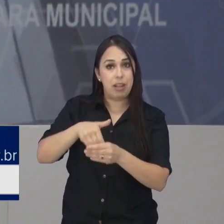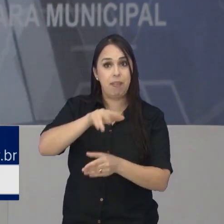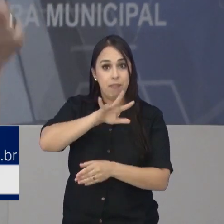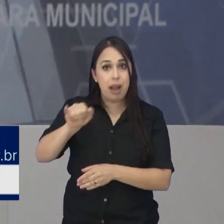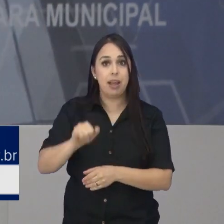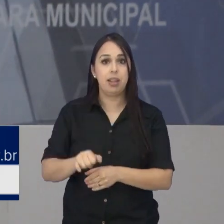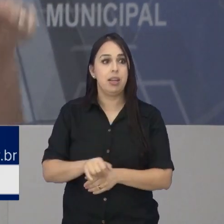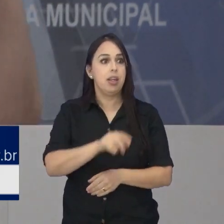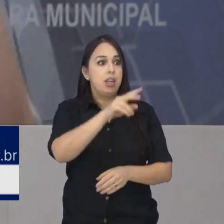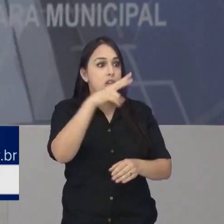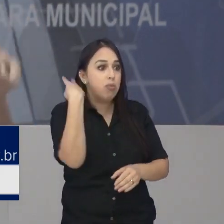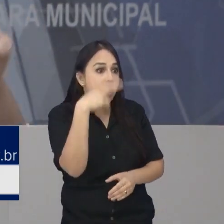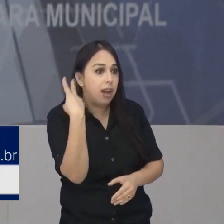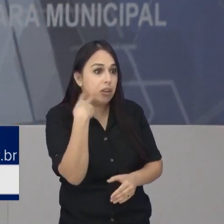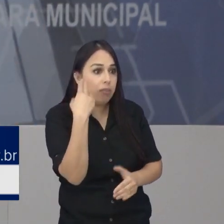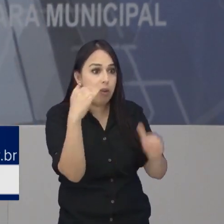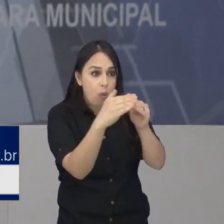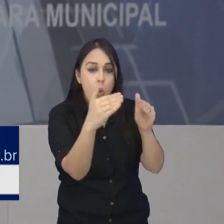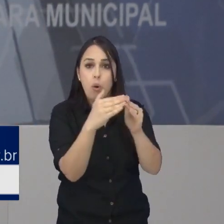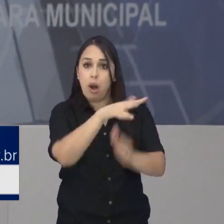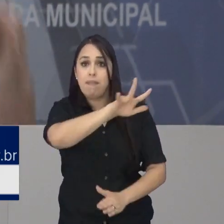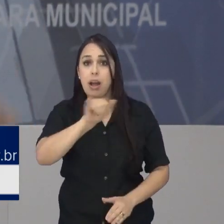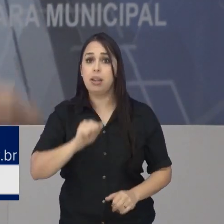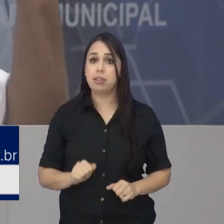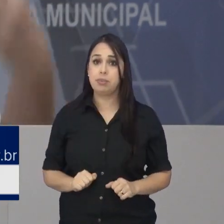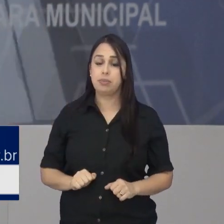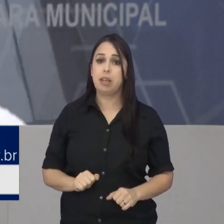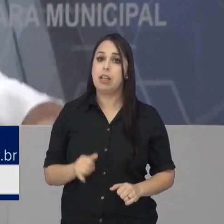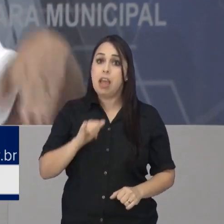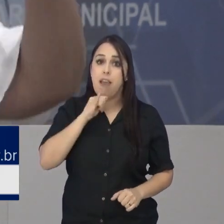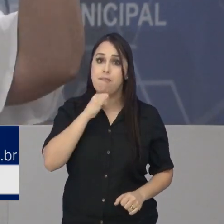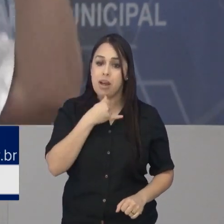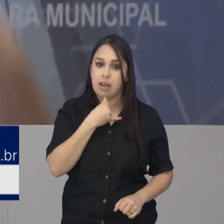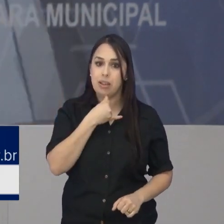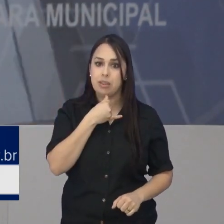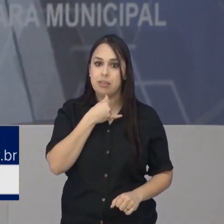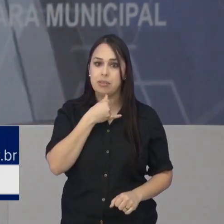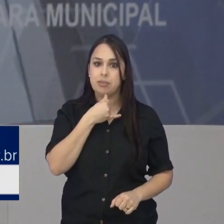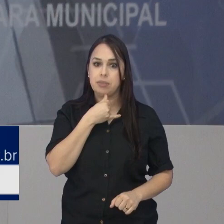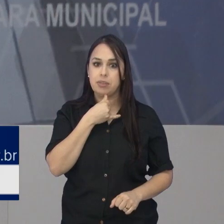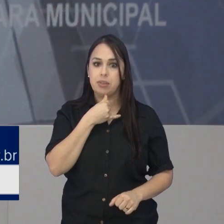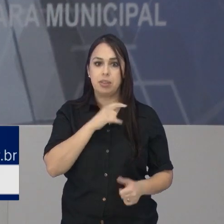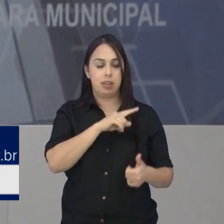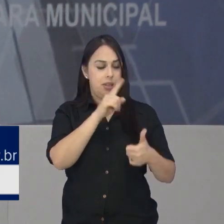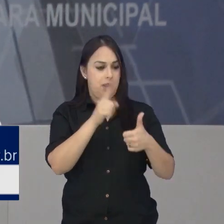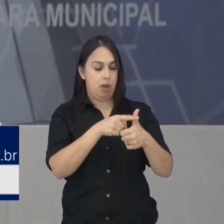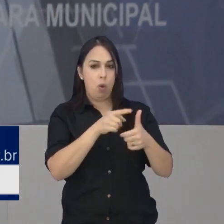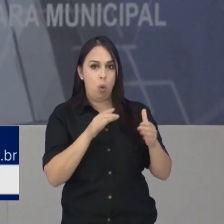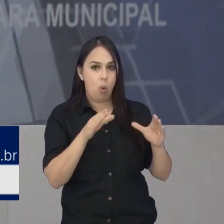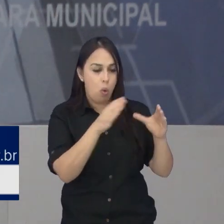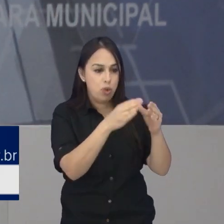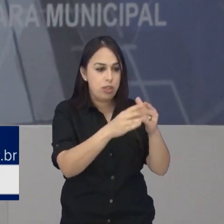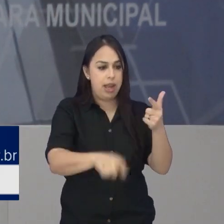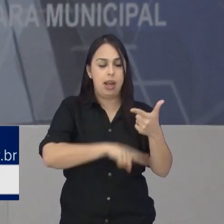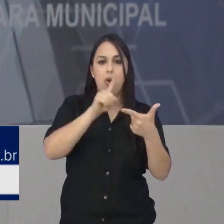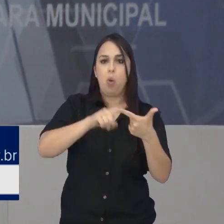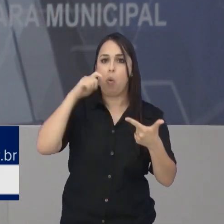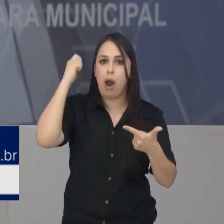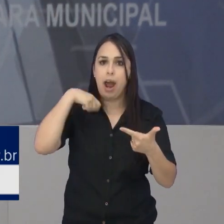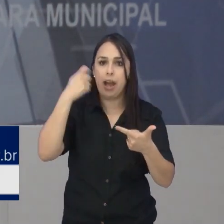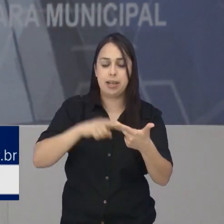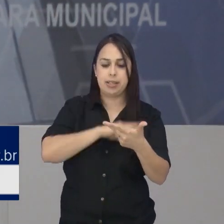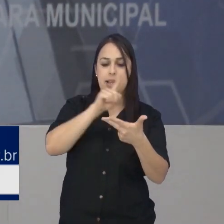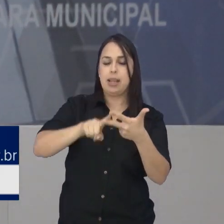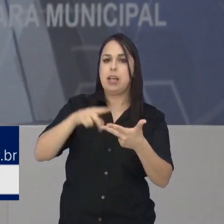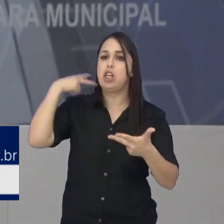dos vereadores vão votar favorável. Infelizmente, é um tapa na cara do conselho, é um tapa na cara dos artistas, é um tapa na cara